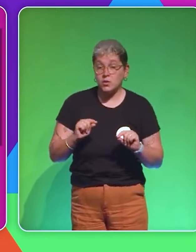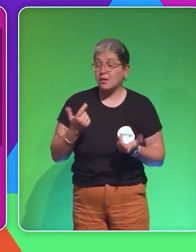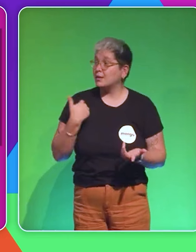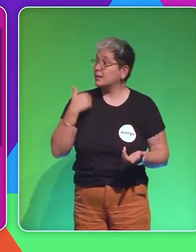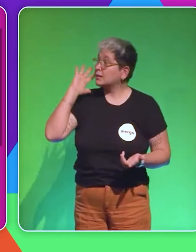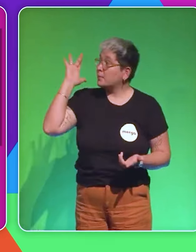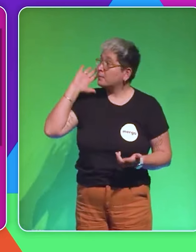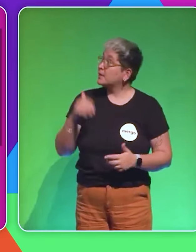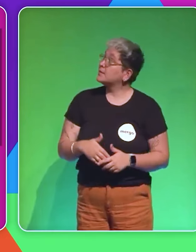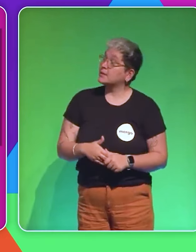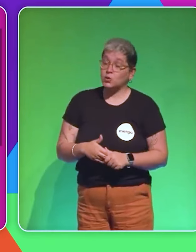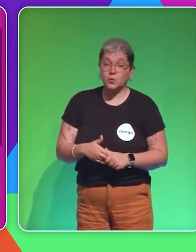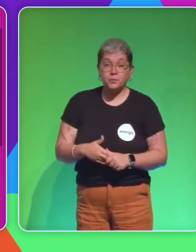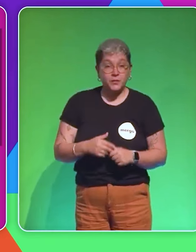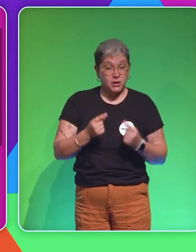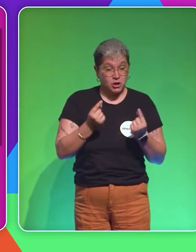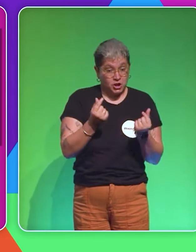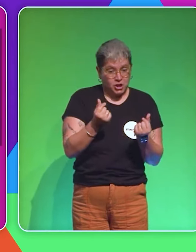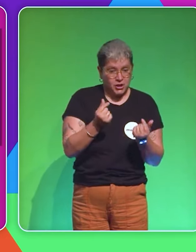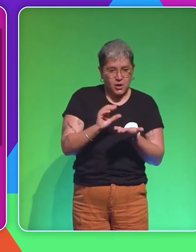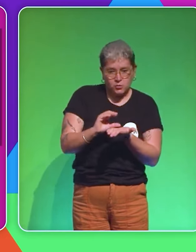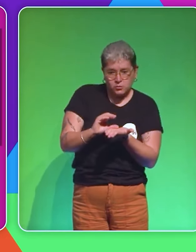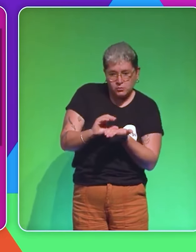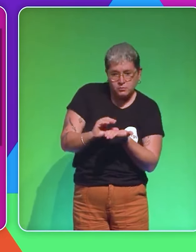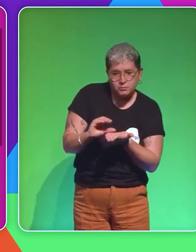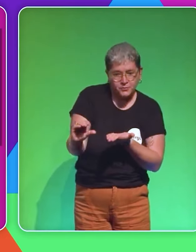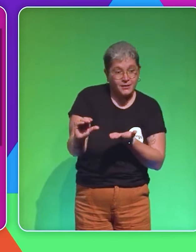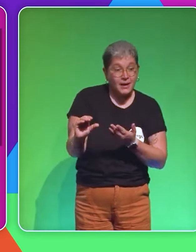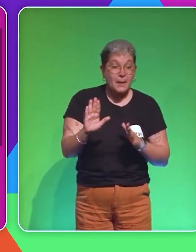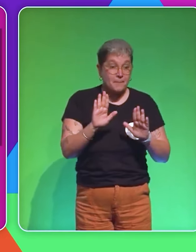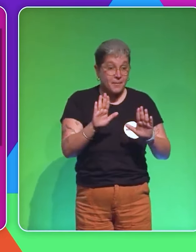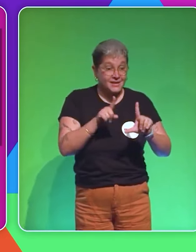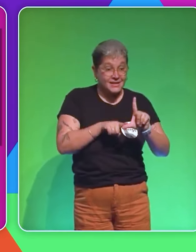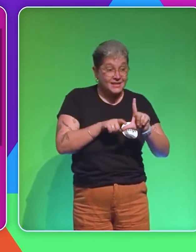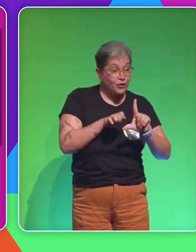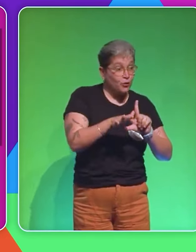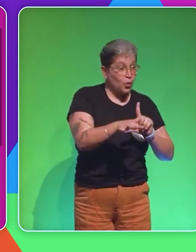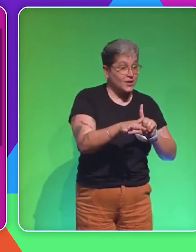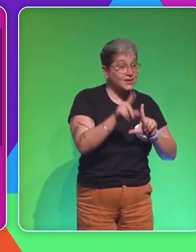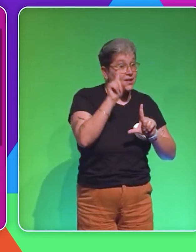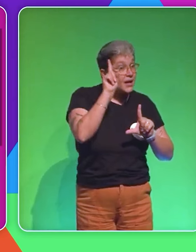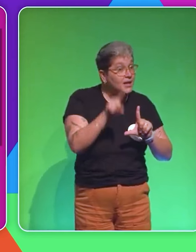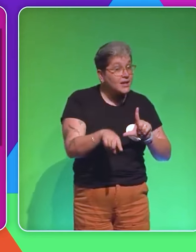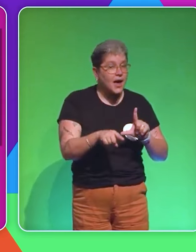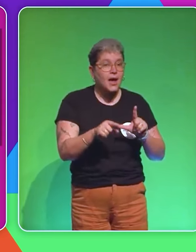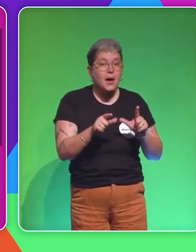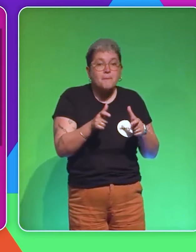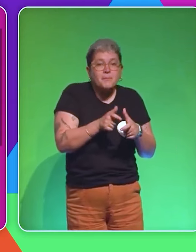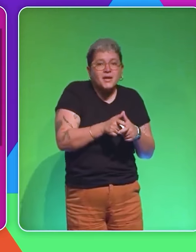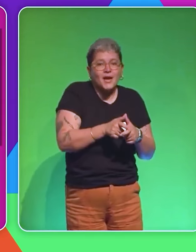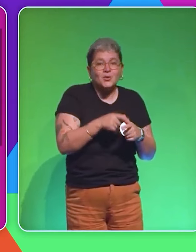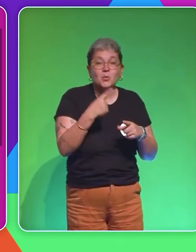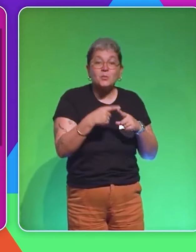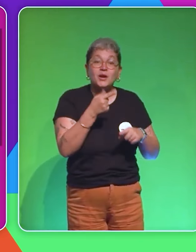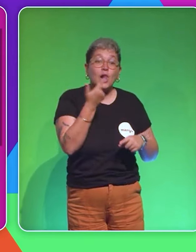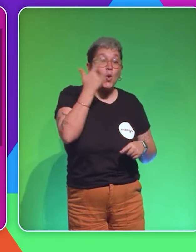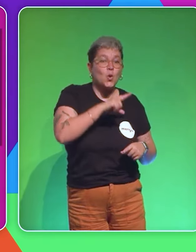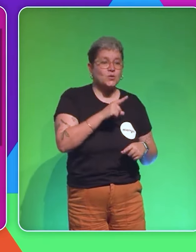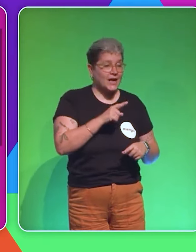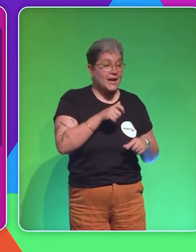e inserindo dinheiro cada vez mais nos pequenos influencers porque eles são os que convertem mais